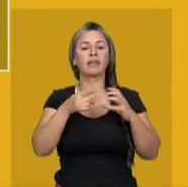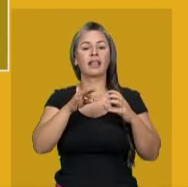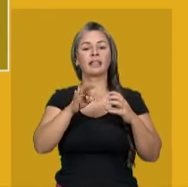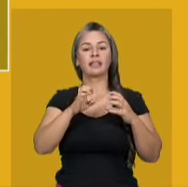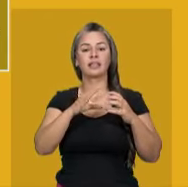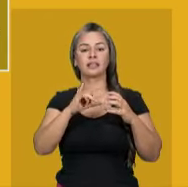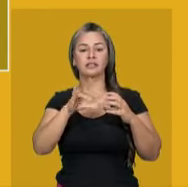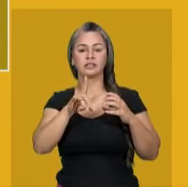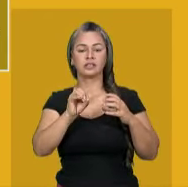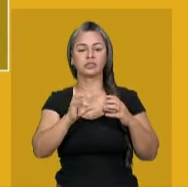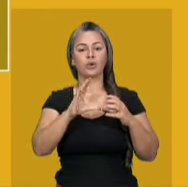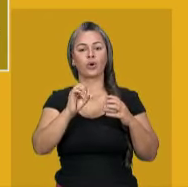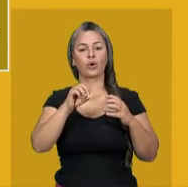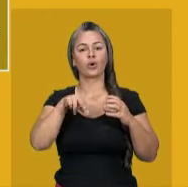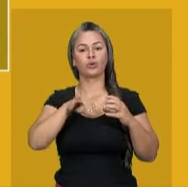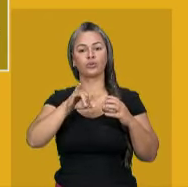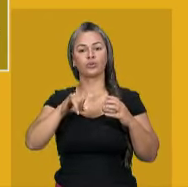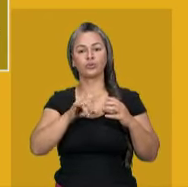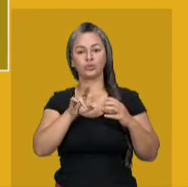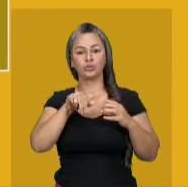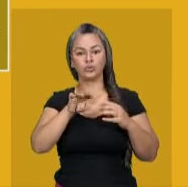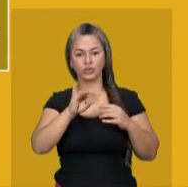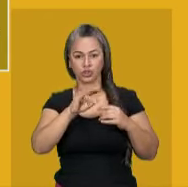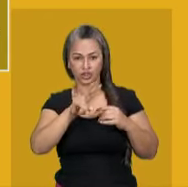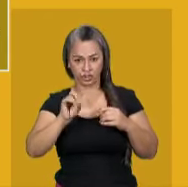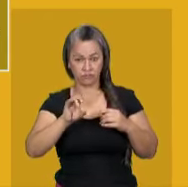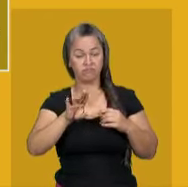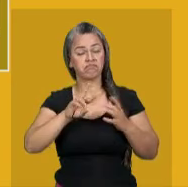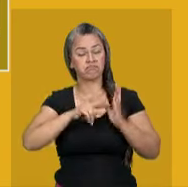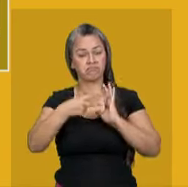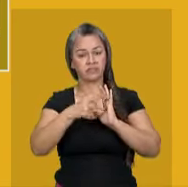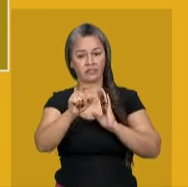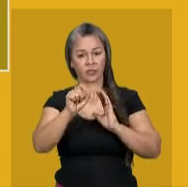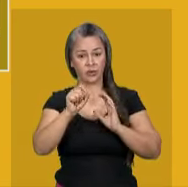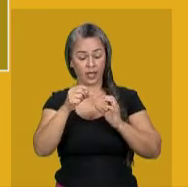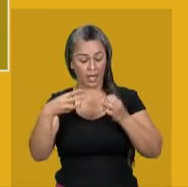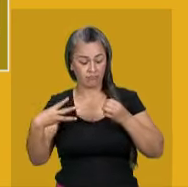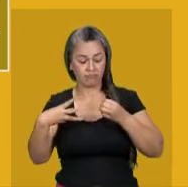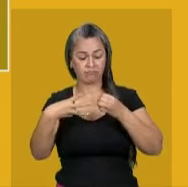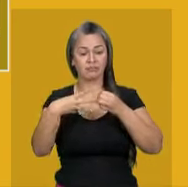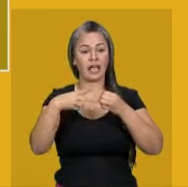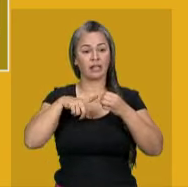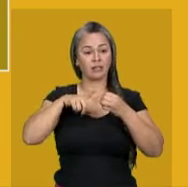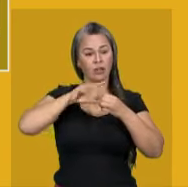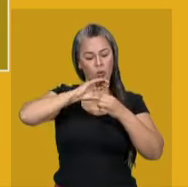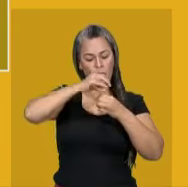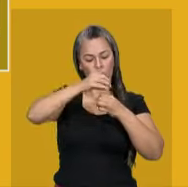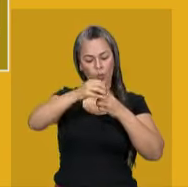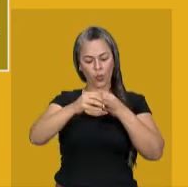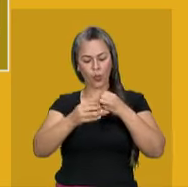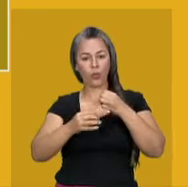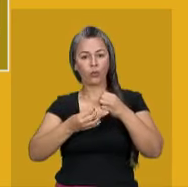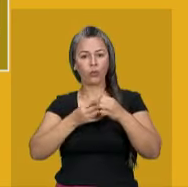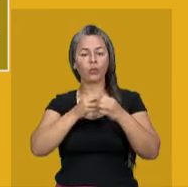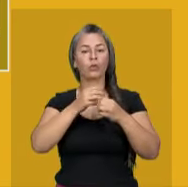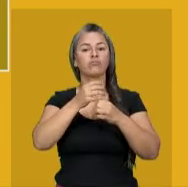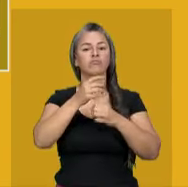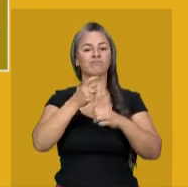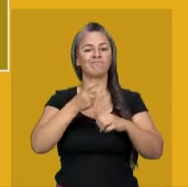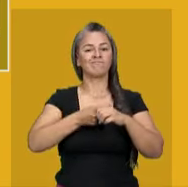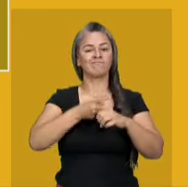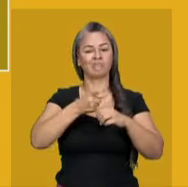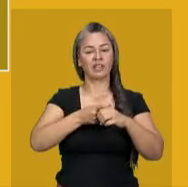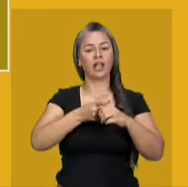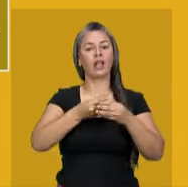qual as células estão rodeadas por um material intercelular sólido que é leve e ao mesmo